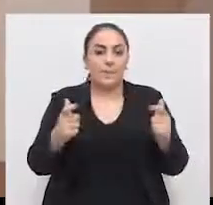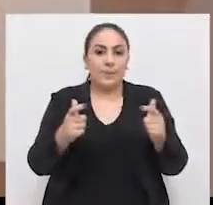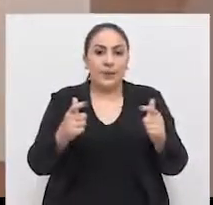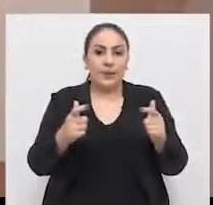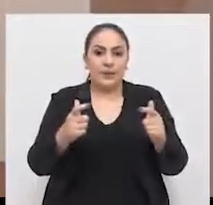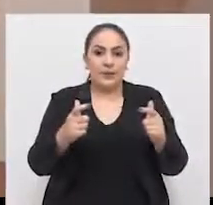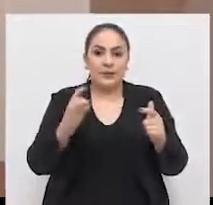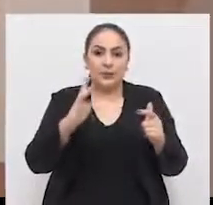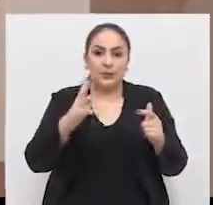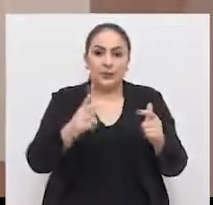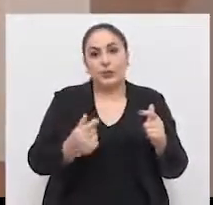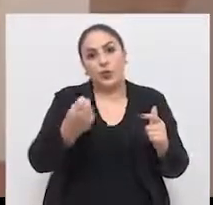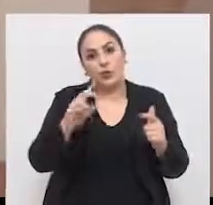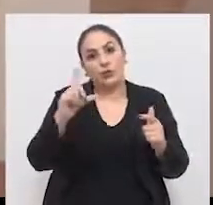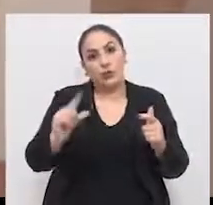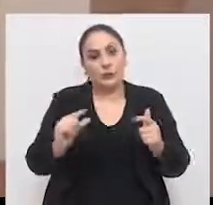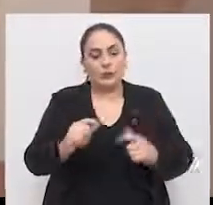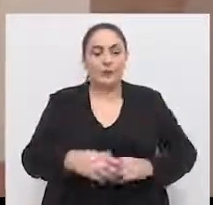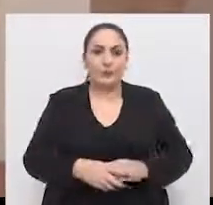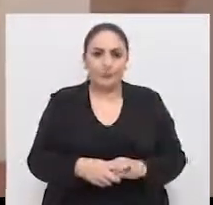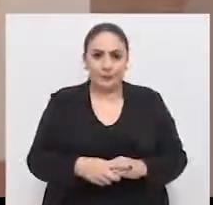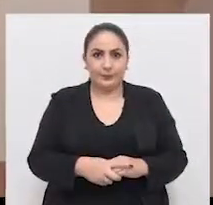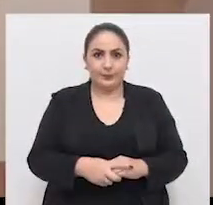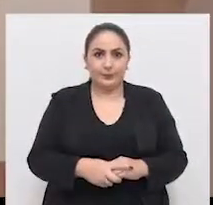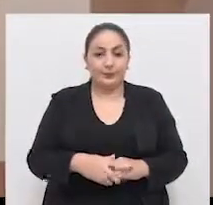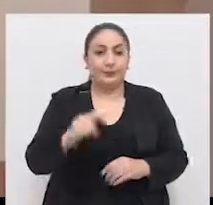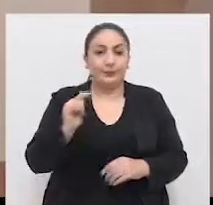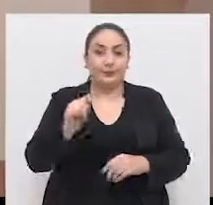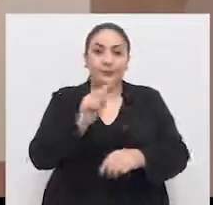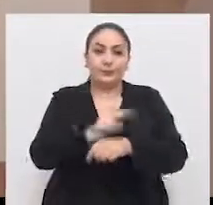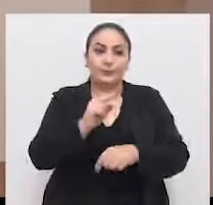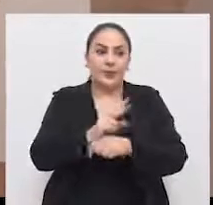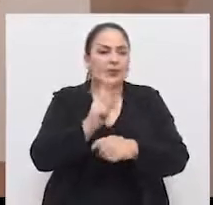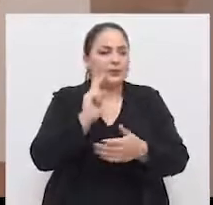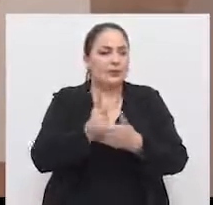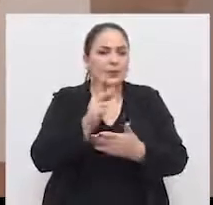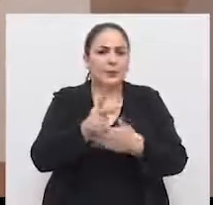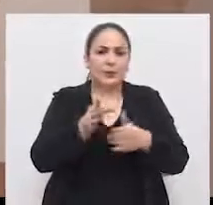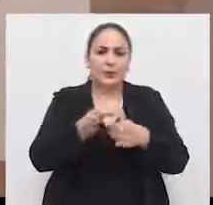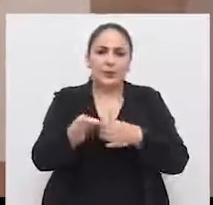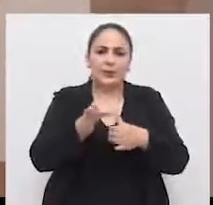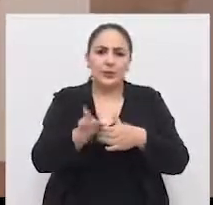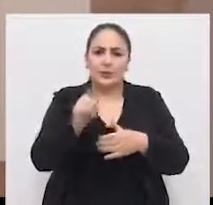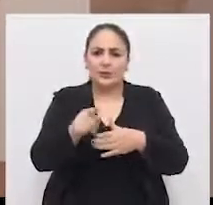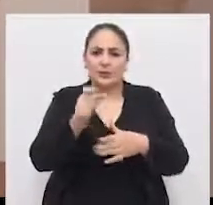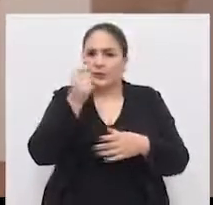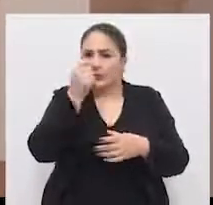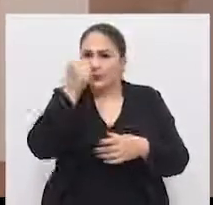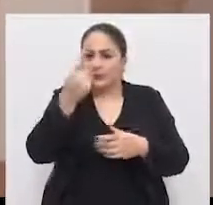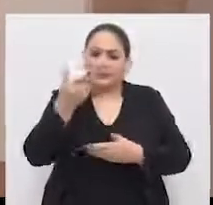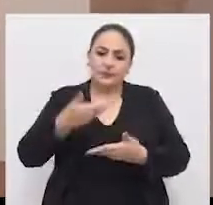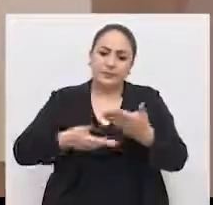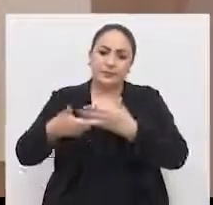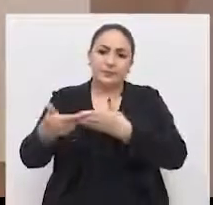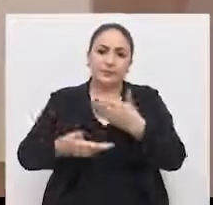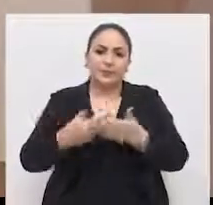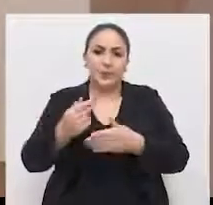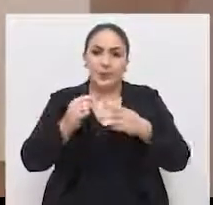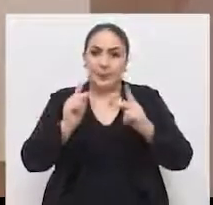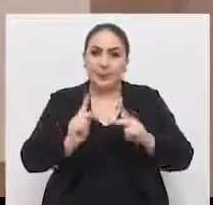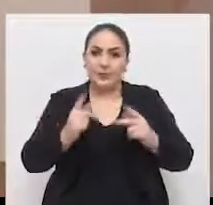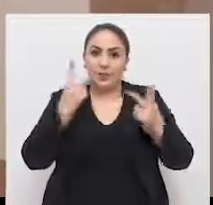aumenta o contraste ou diminui. Esse cuidado é sempre aconselhável você trocar uma ideia com o seu